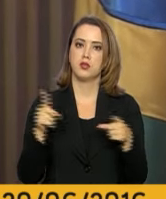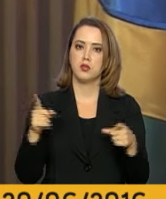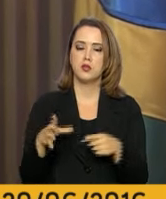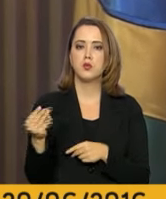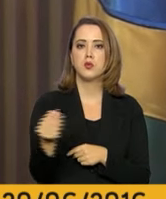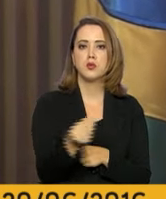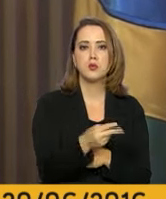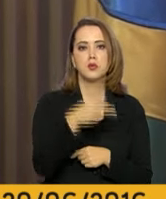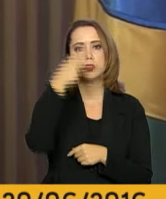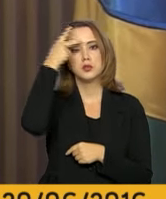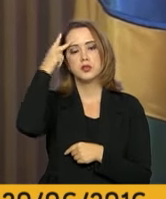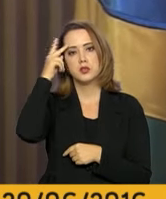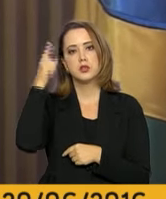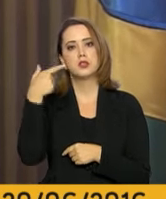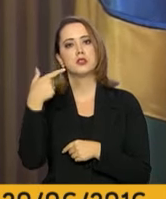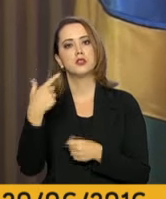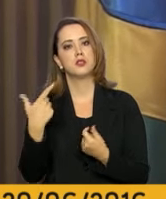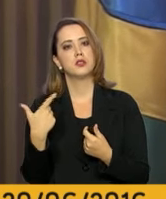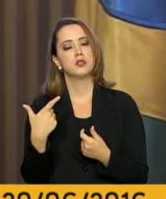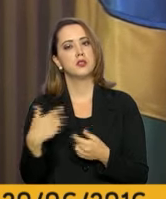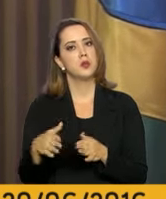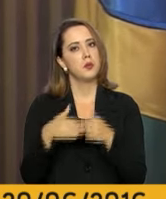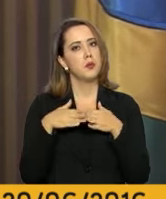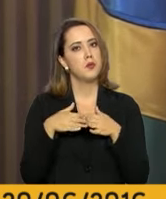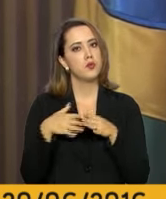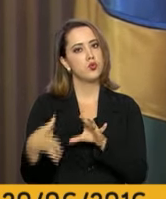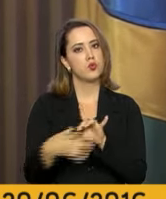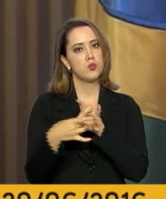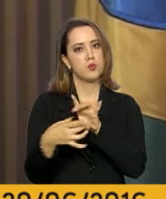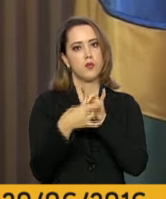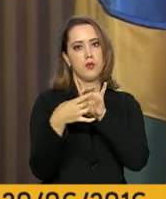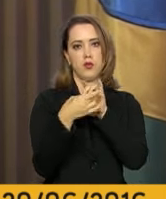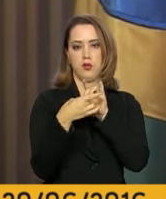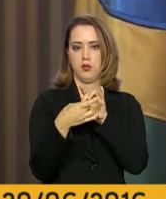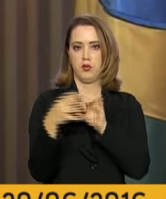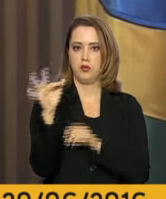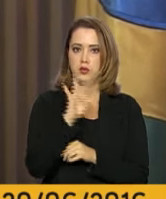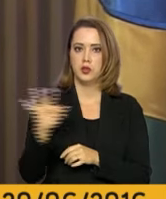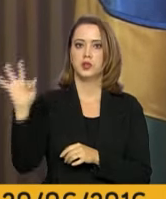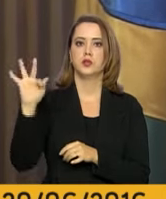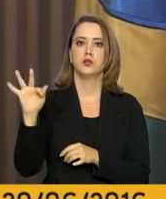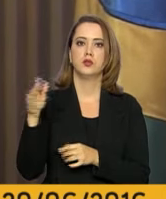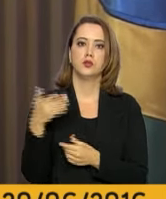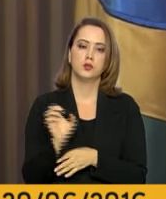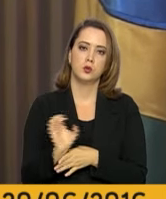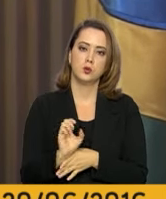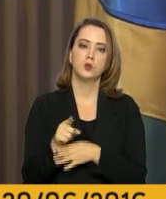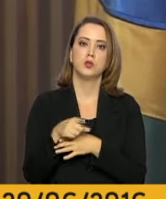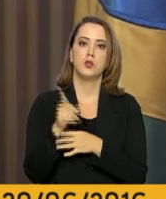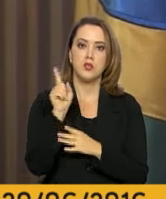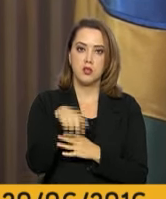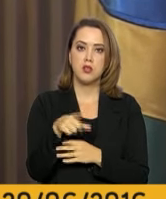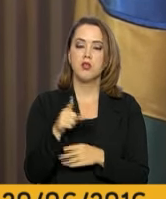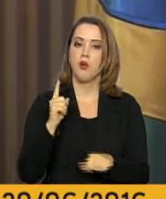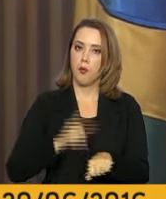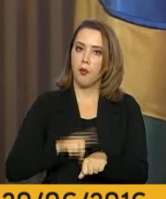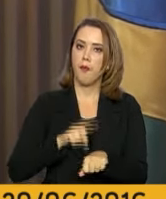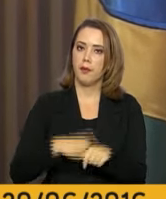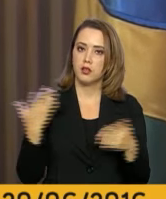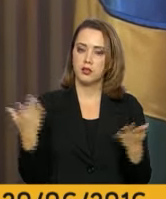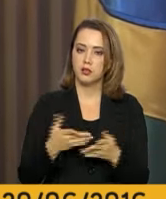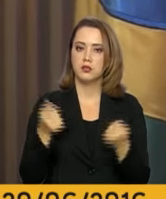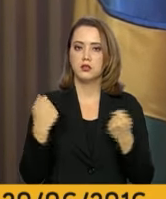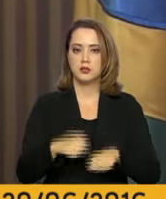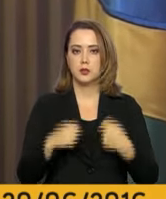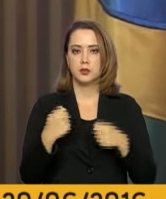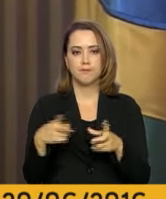tese da repactuação eh Federativa Então eu acho que este é o momento não é os senhores estão vivendo essas dificuldades estão